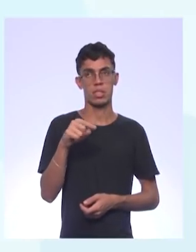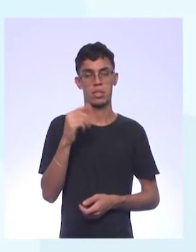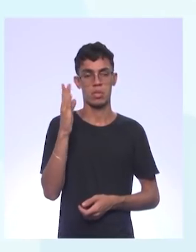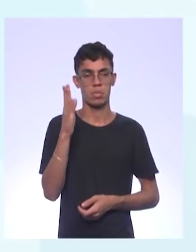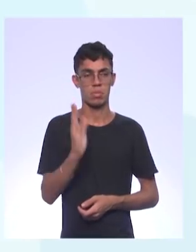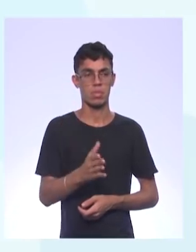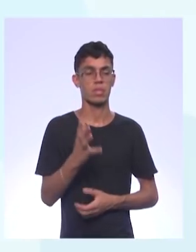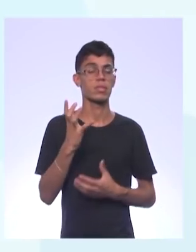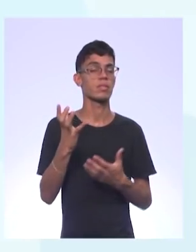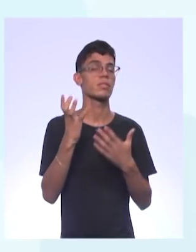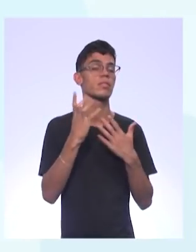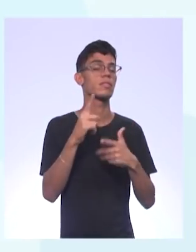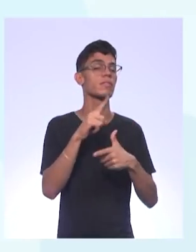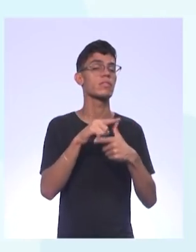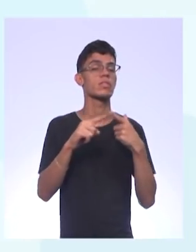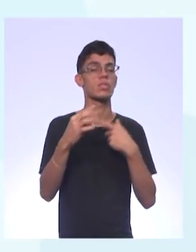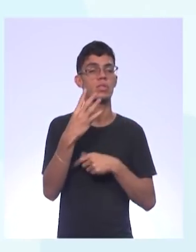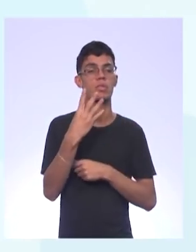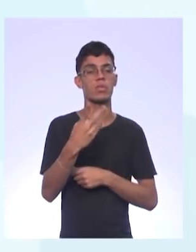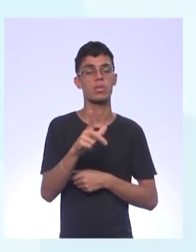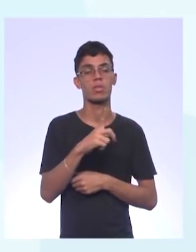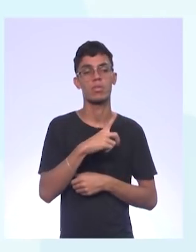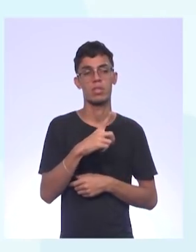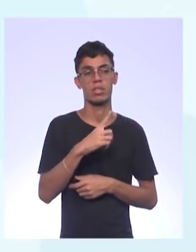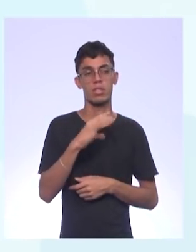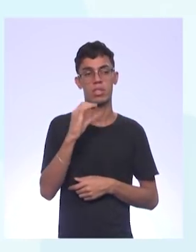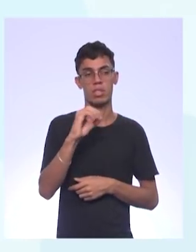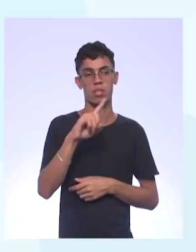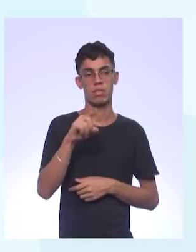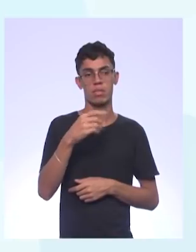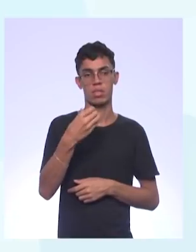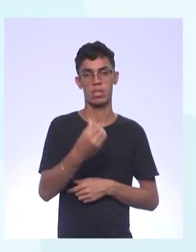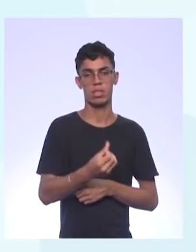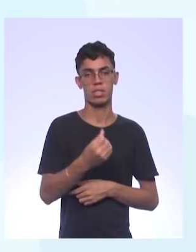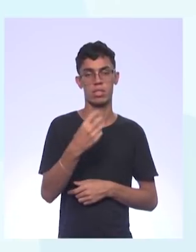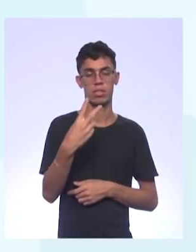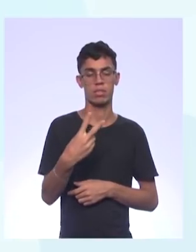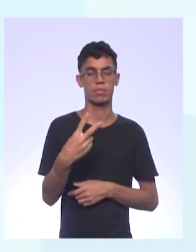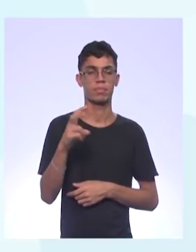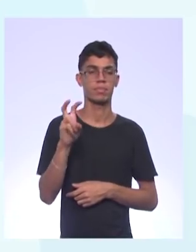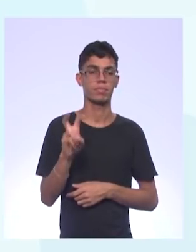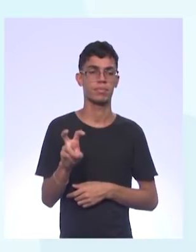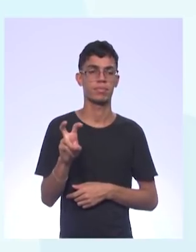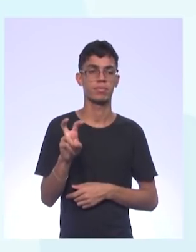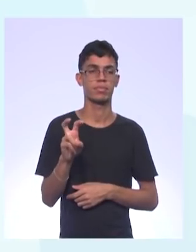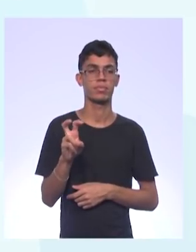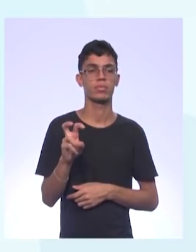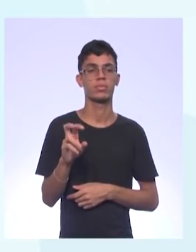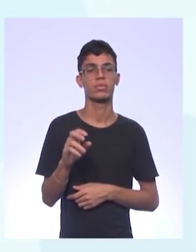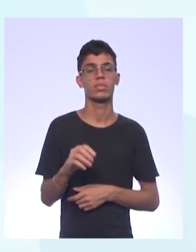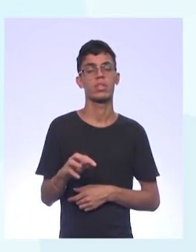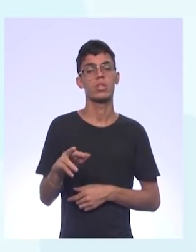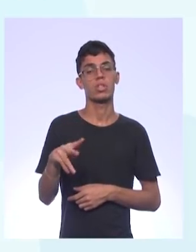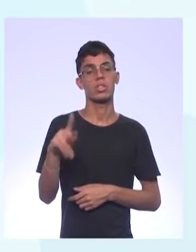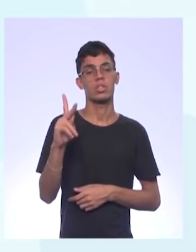quiser dividir em quatro partes eu vou ter um resultado que 0,625